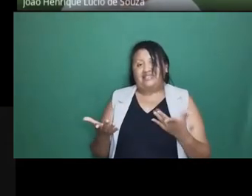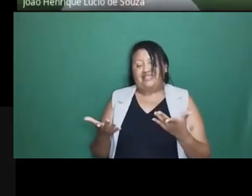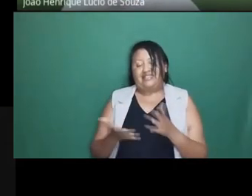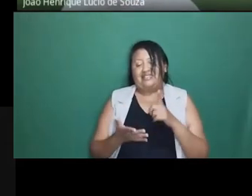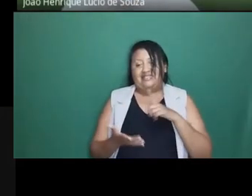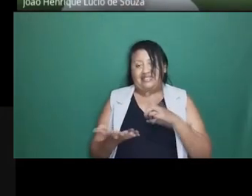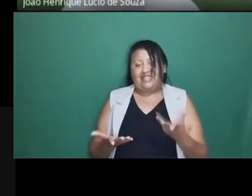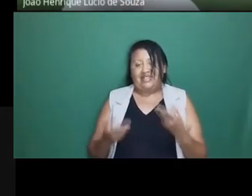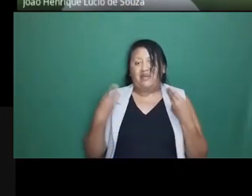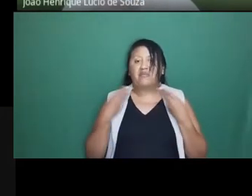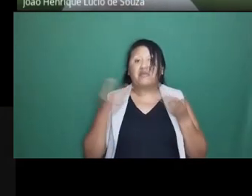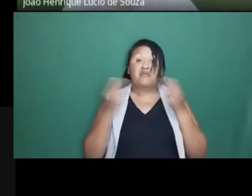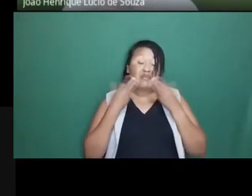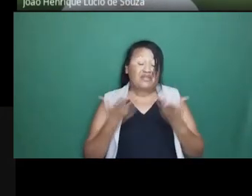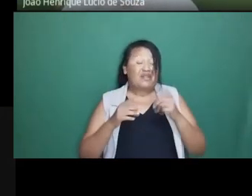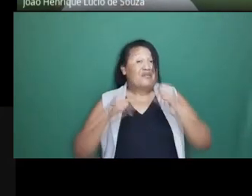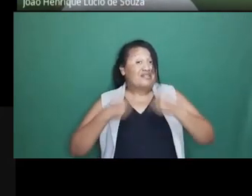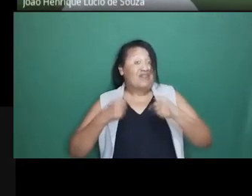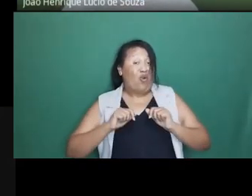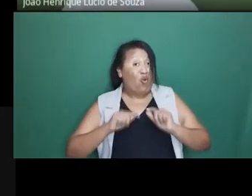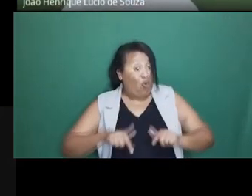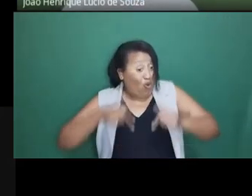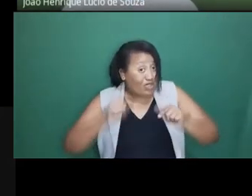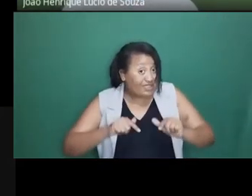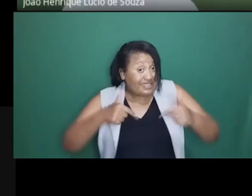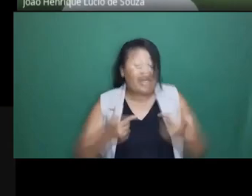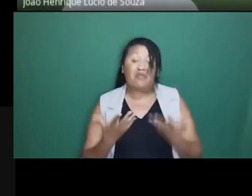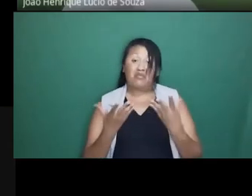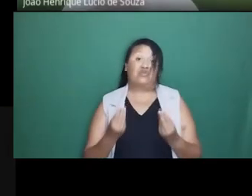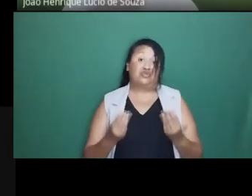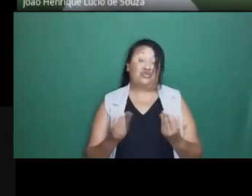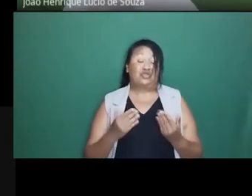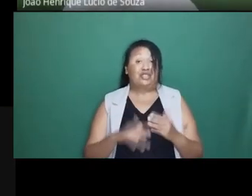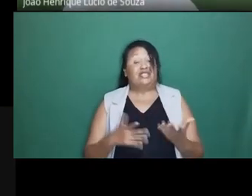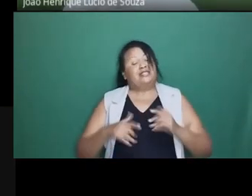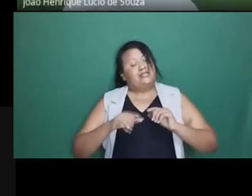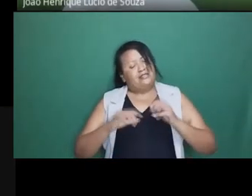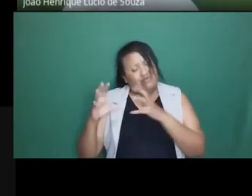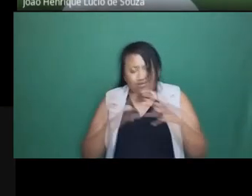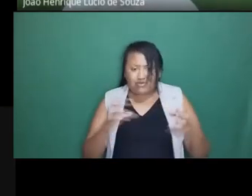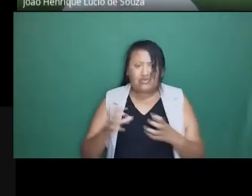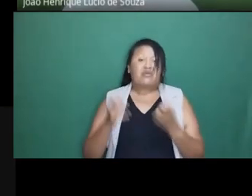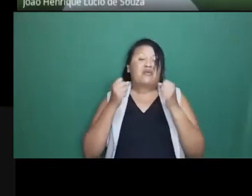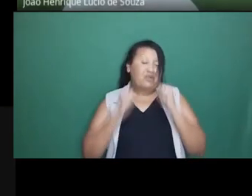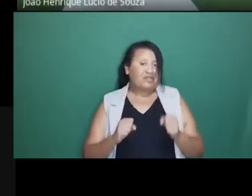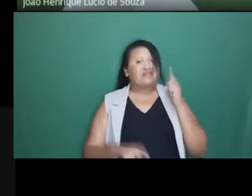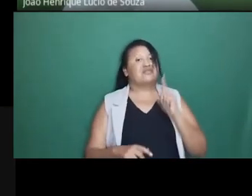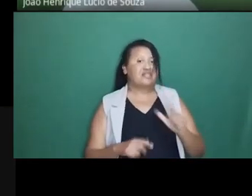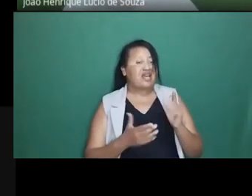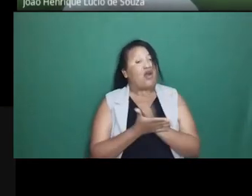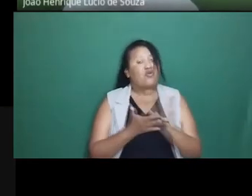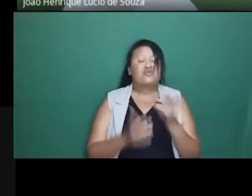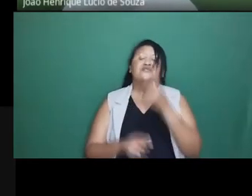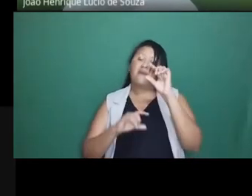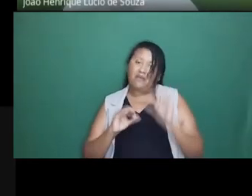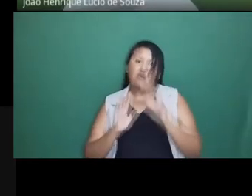lutar e muito foi uma escalada de luta né de brigas para poder conseguir alguns poucos